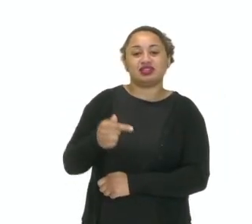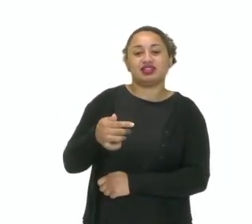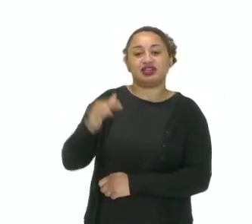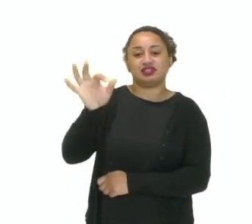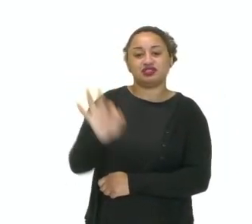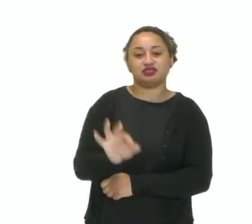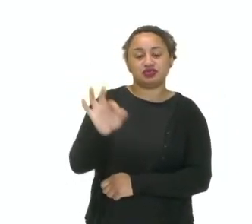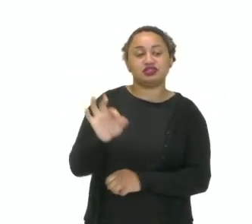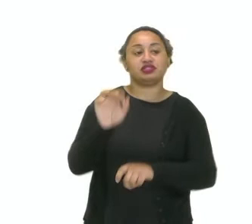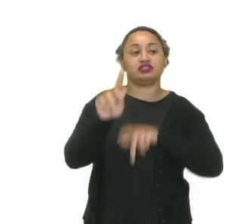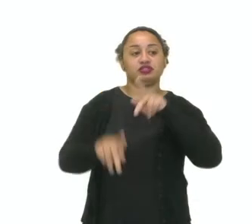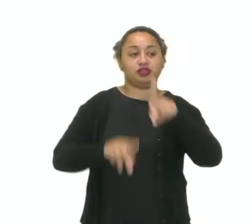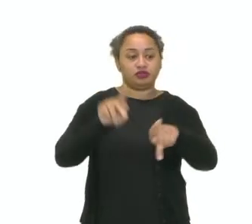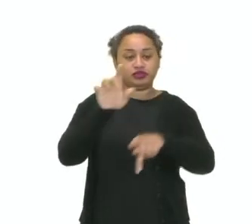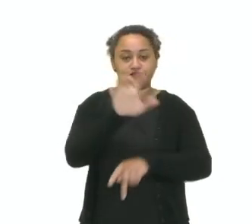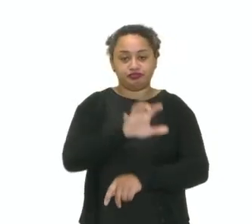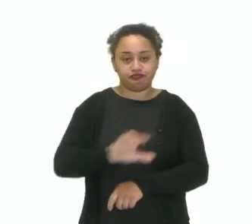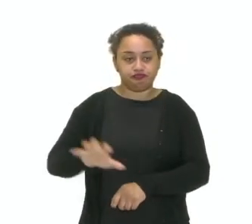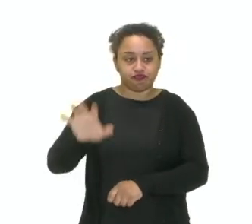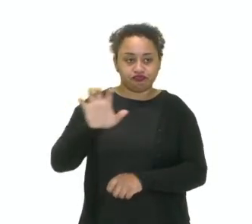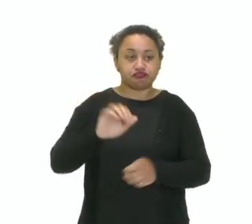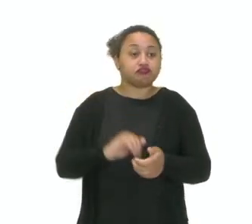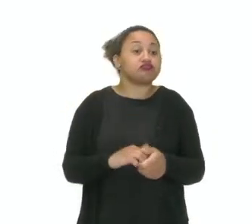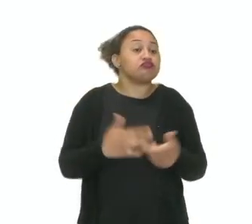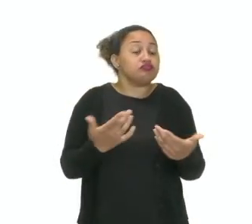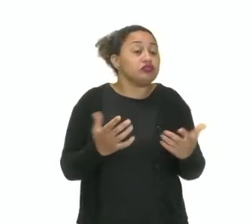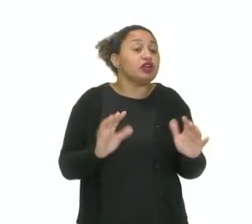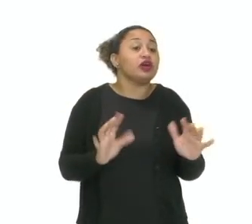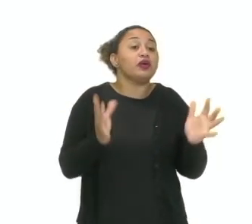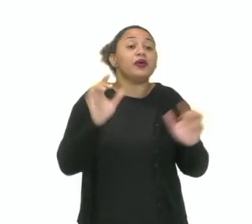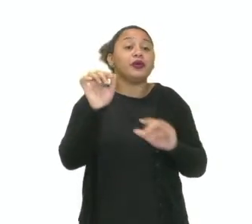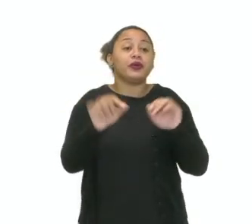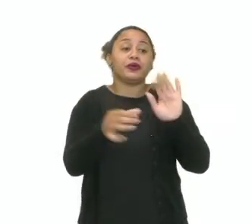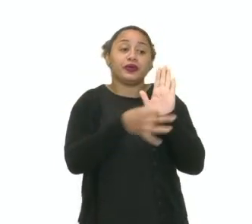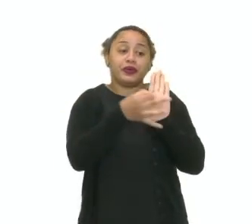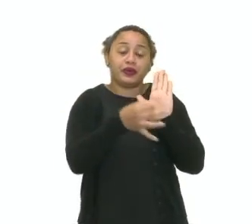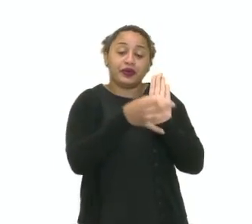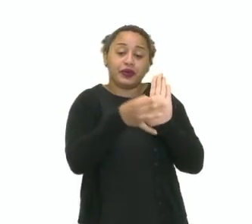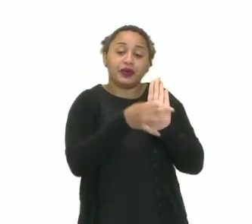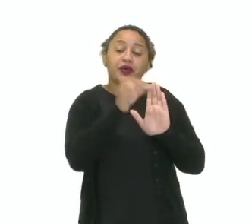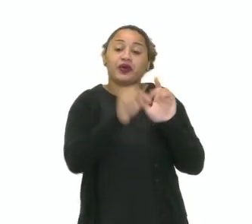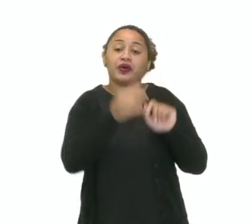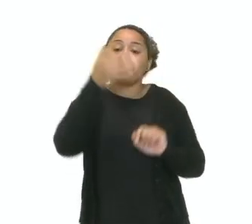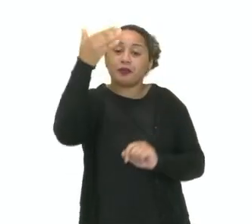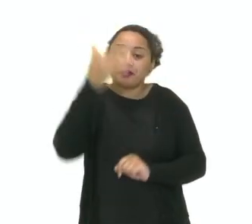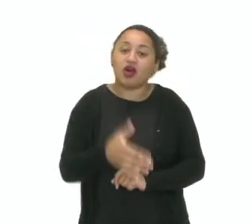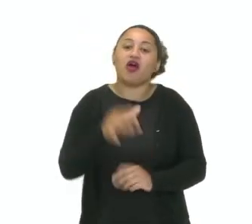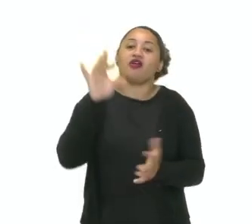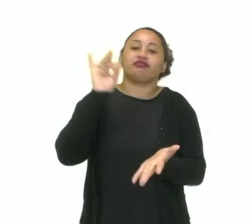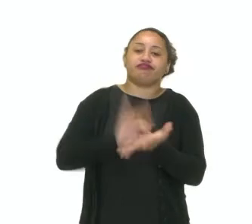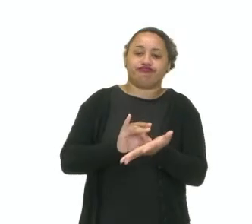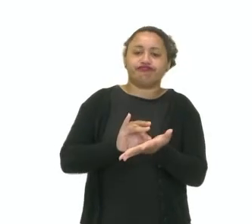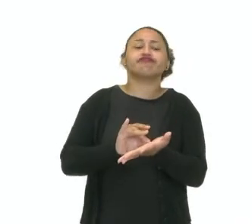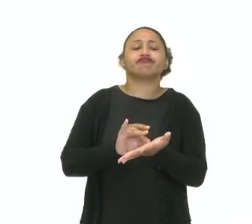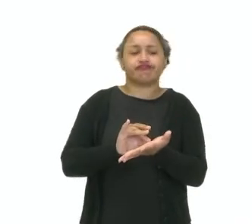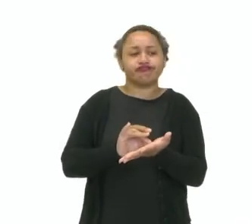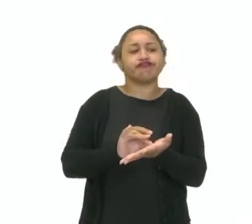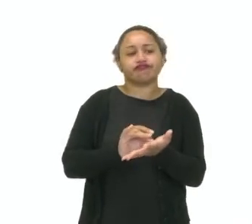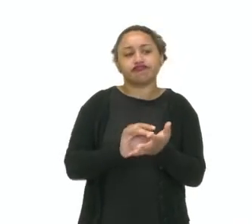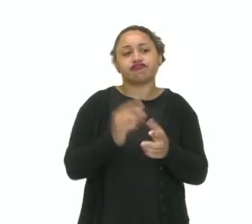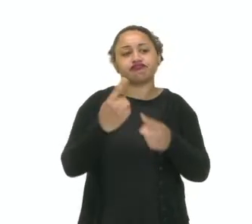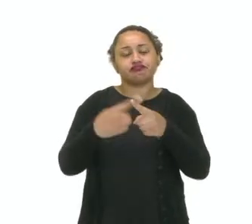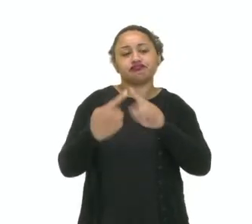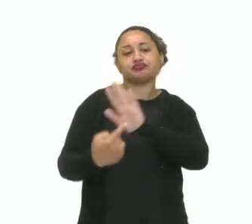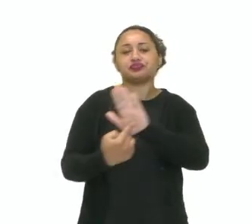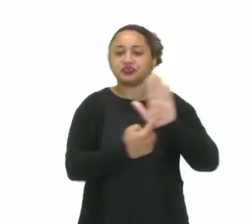33,7% da população regional. Ocorre um argumento de prova concreta, pois